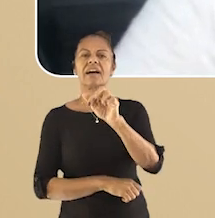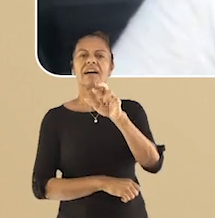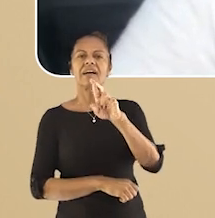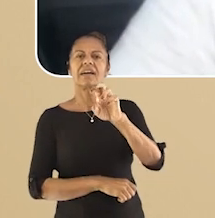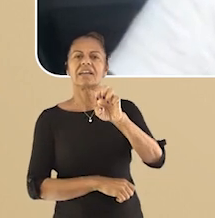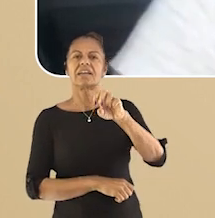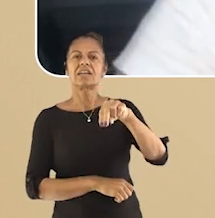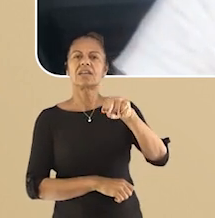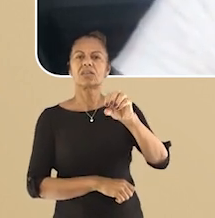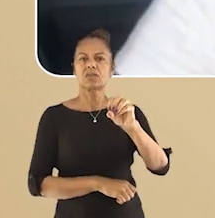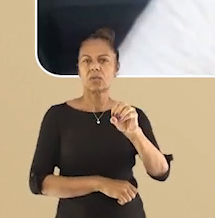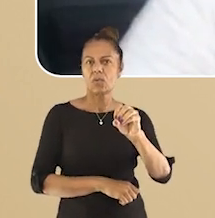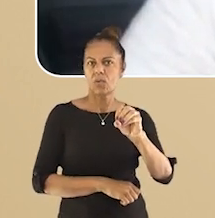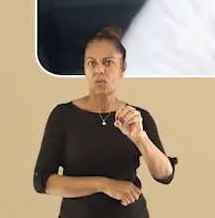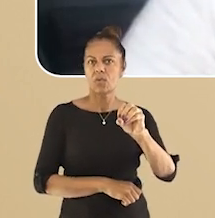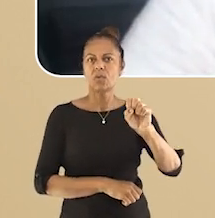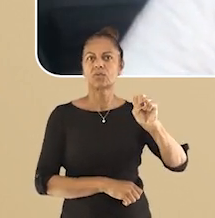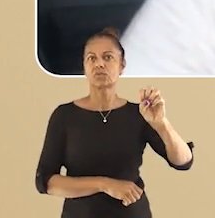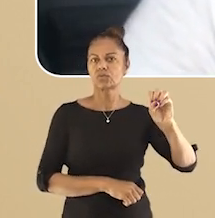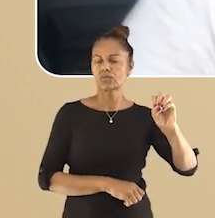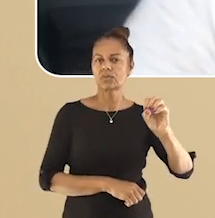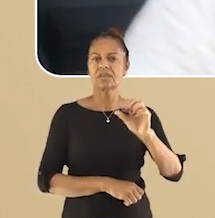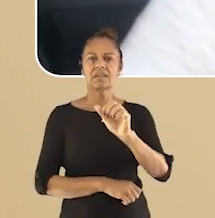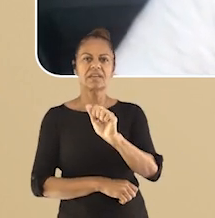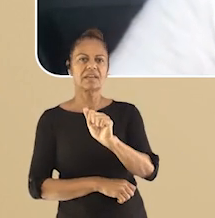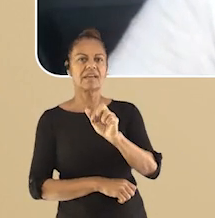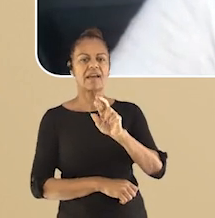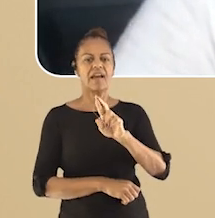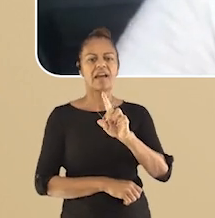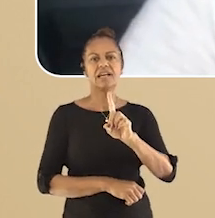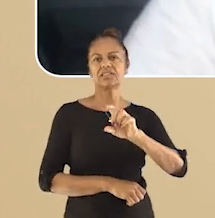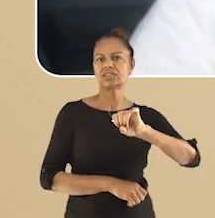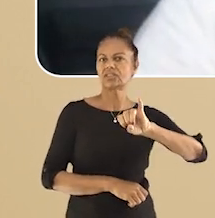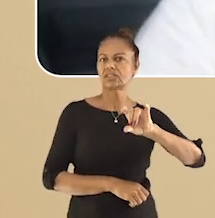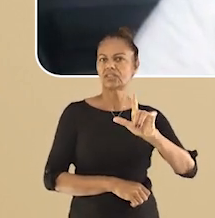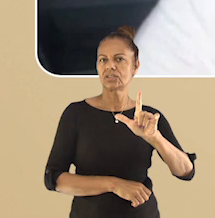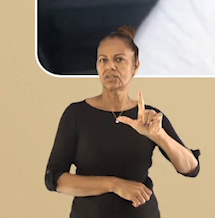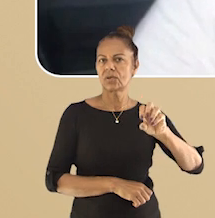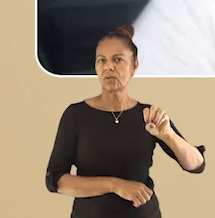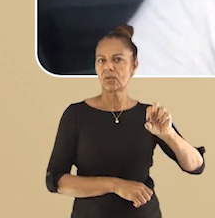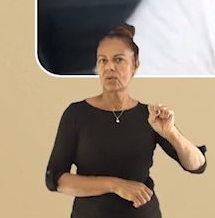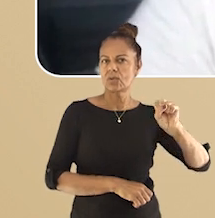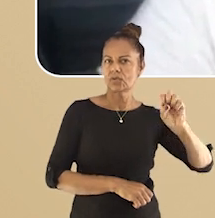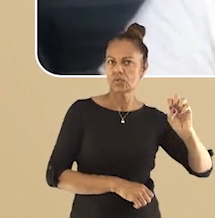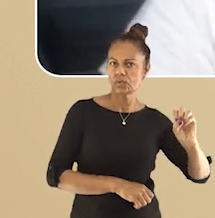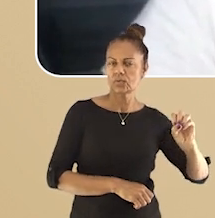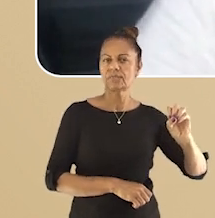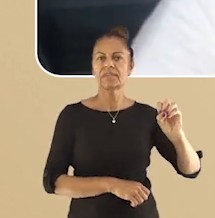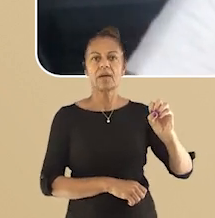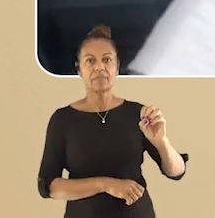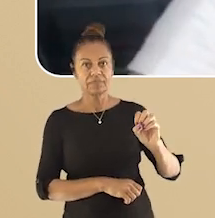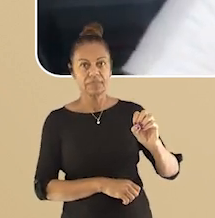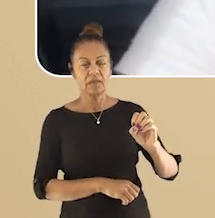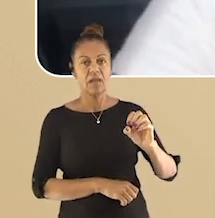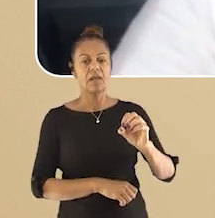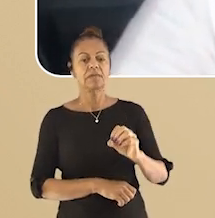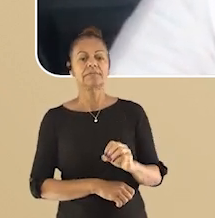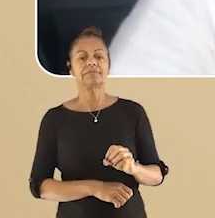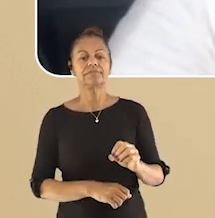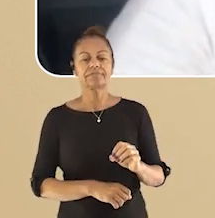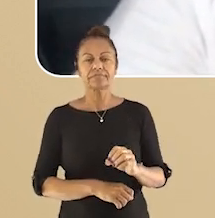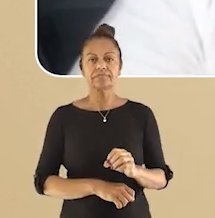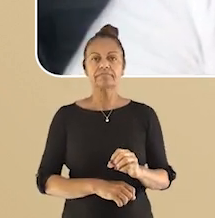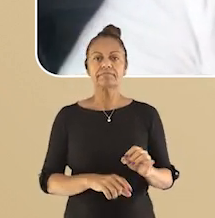arenoso e argiloso. Também ocorre de ser necessário o som de Z quando a letra S se encontra entre uma consoante